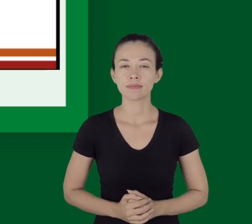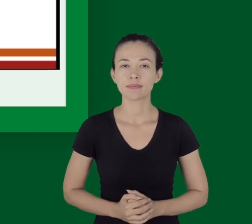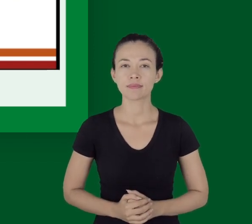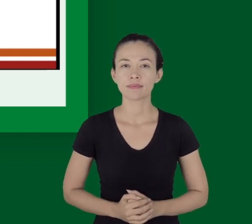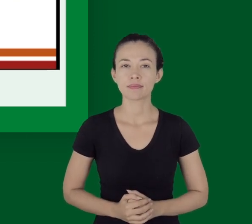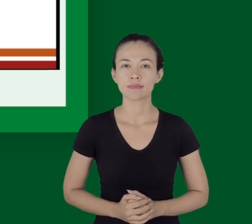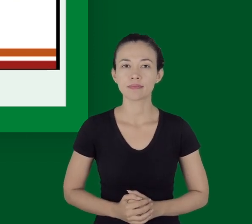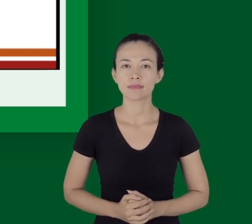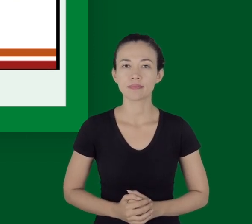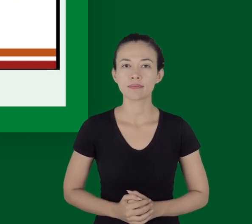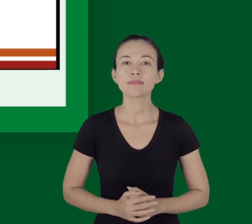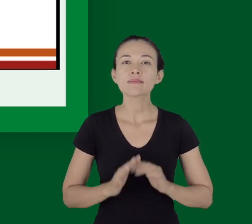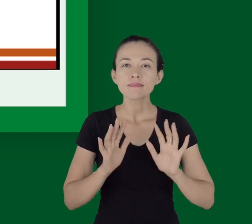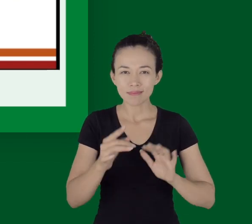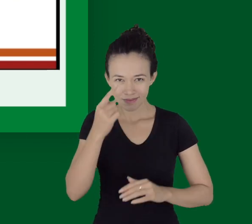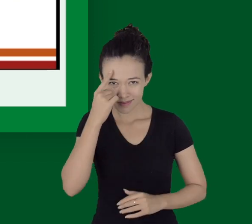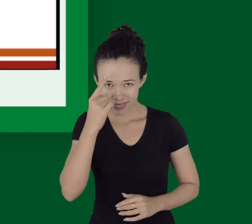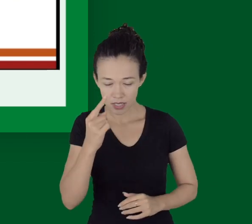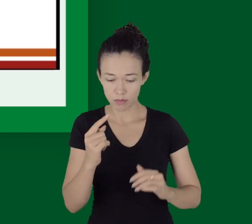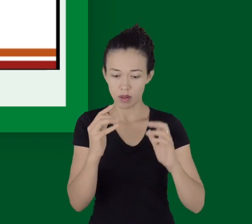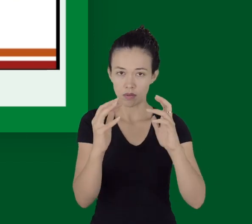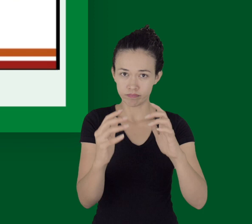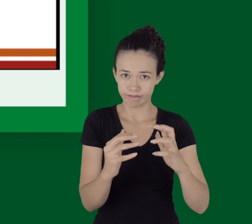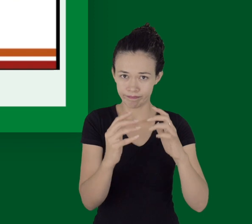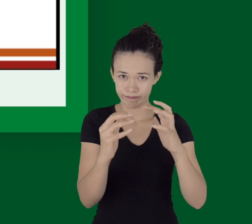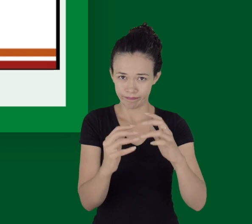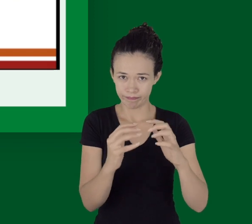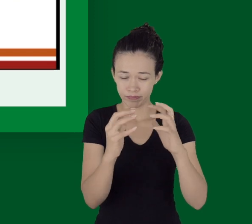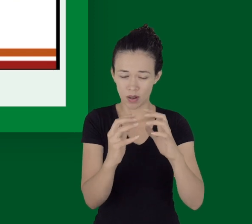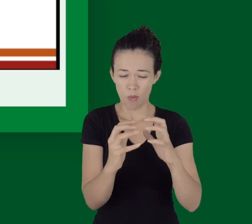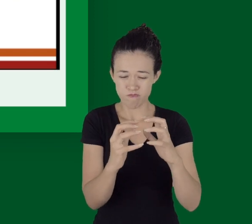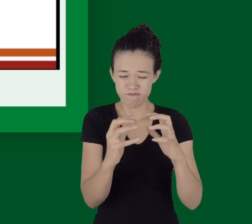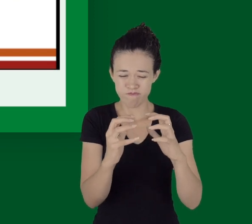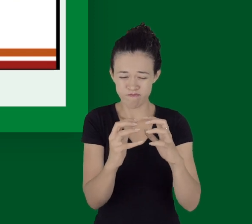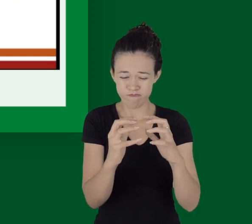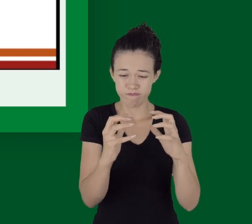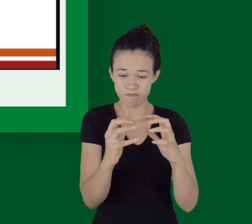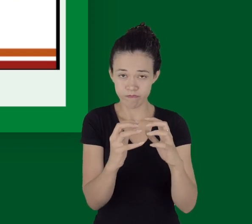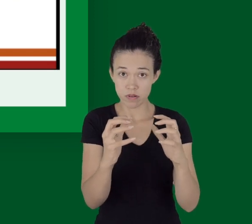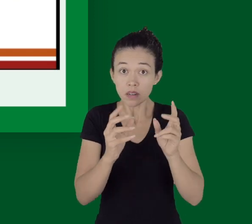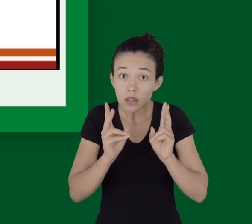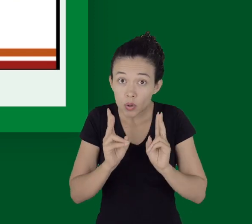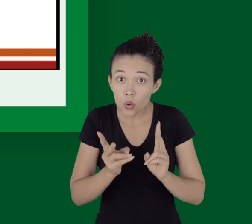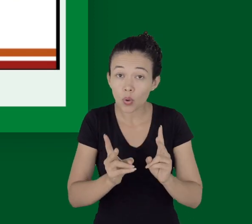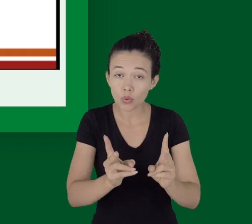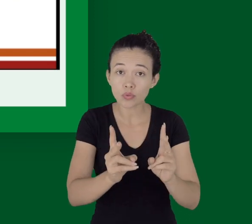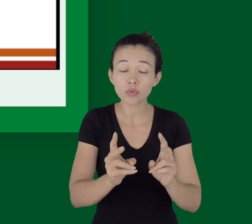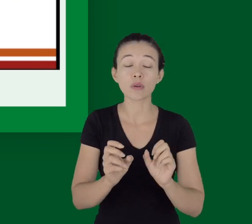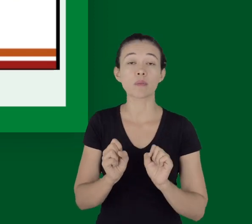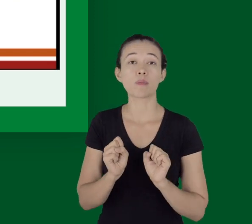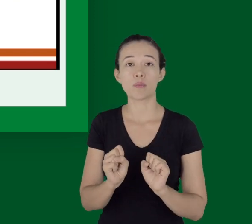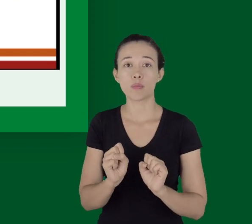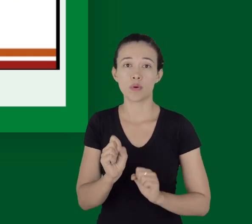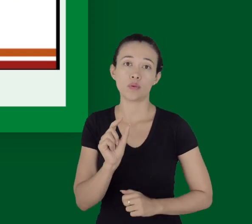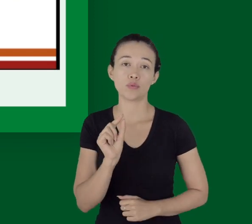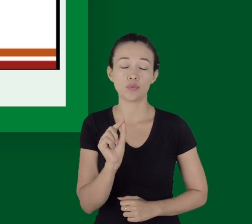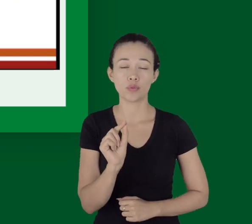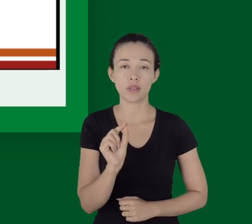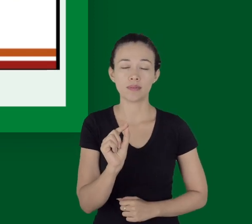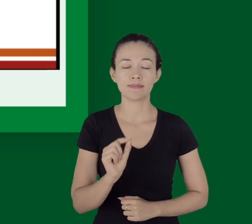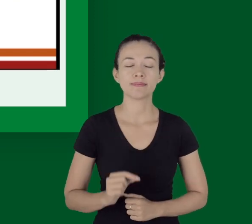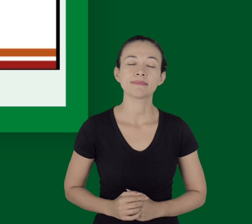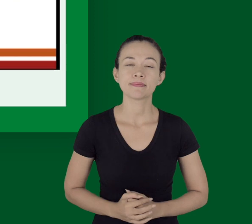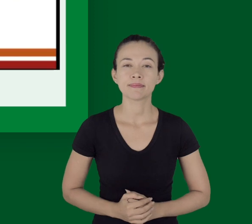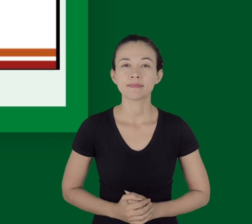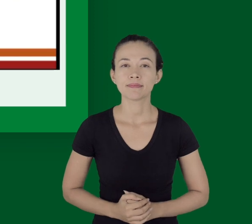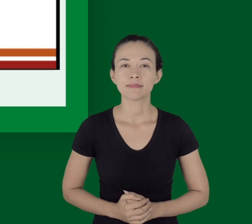inicial. Acontece que, se esse evento de massa, se esse processo expansivo ele continua ocorrendo, esse